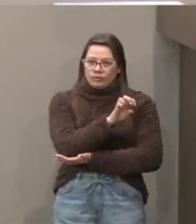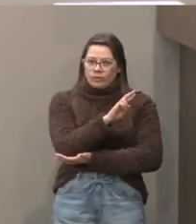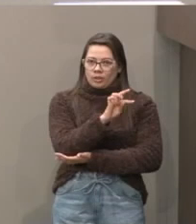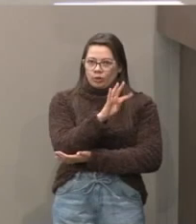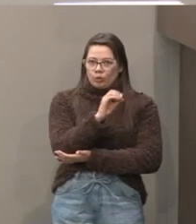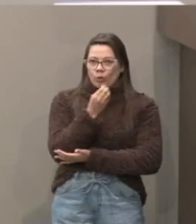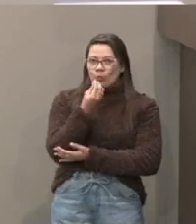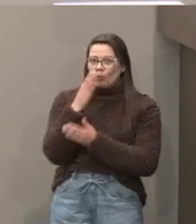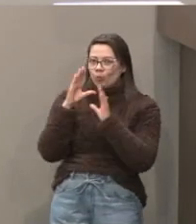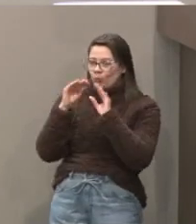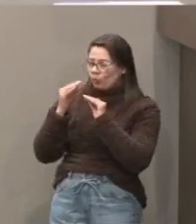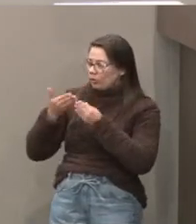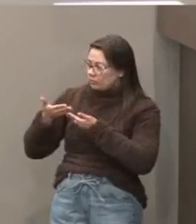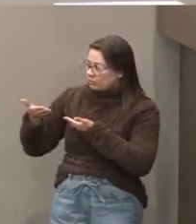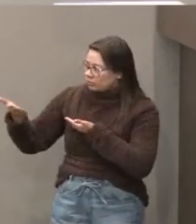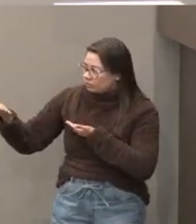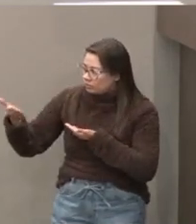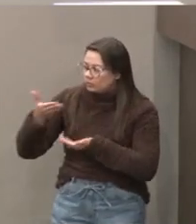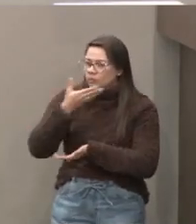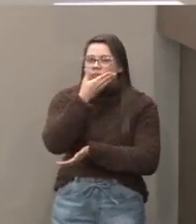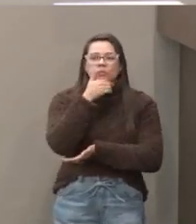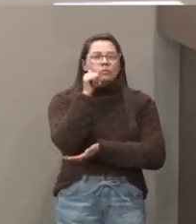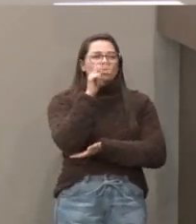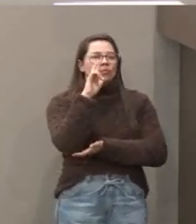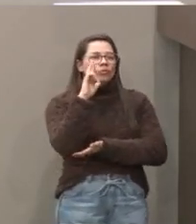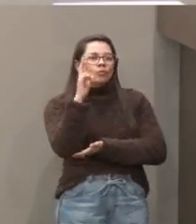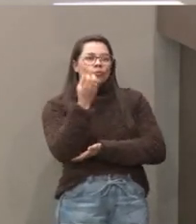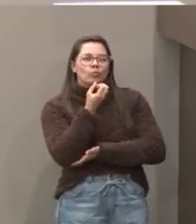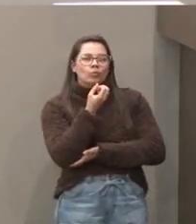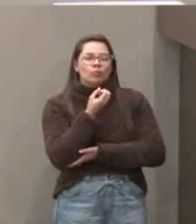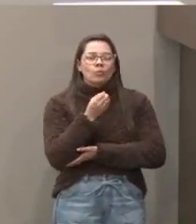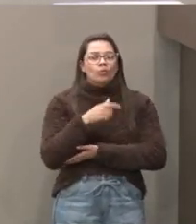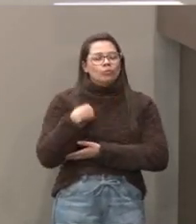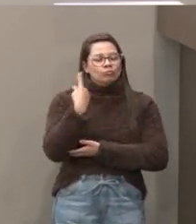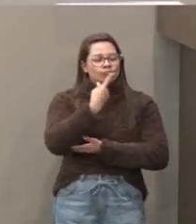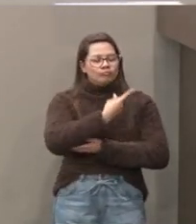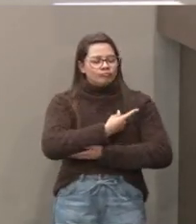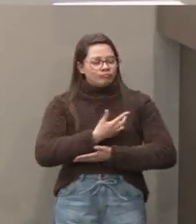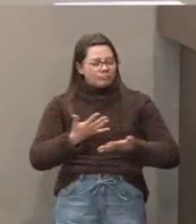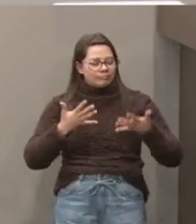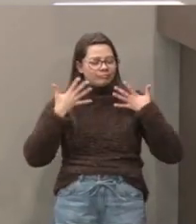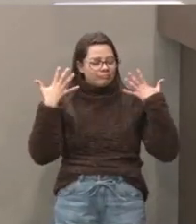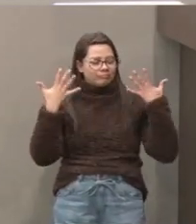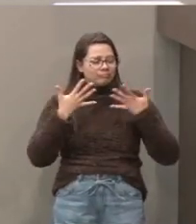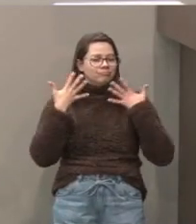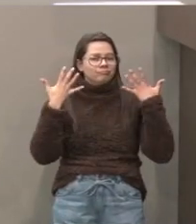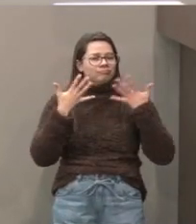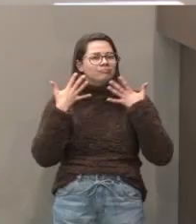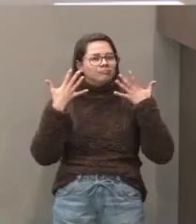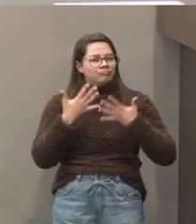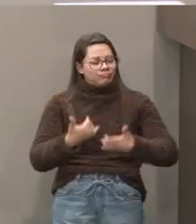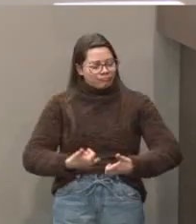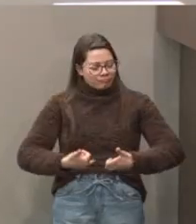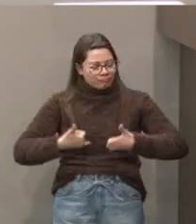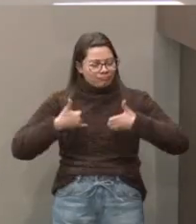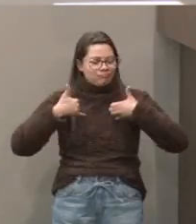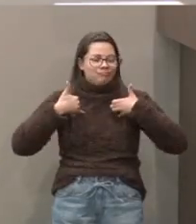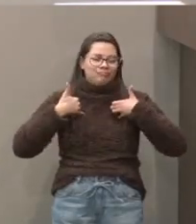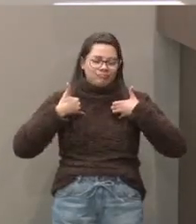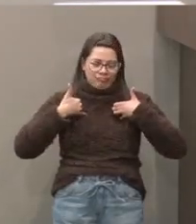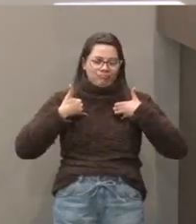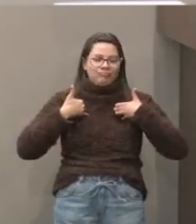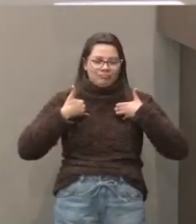boa noite. Senhoras e senhores, é com muita alegria e com muito orgulho